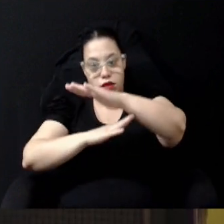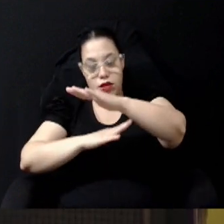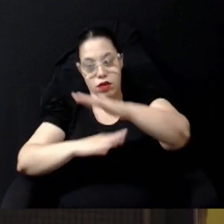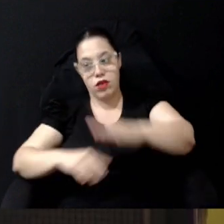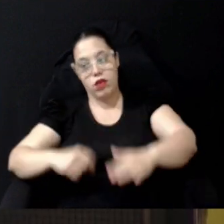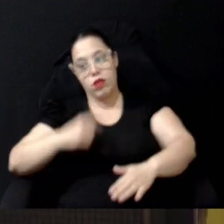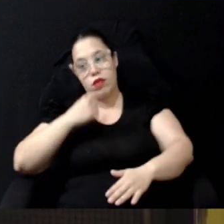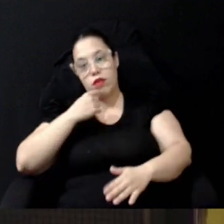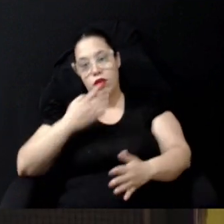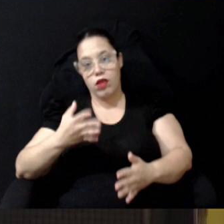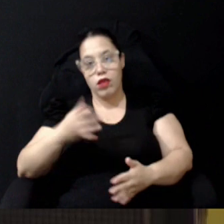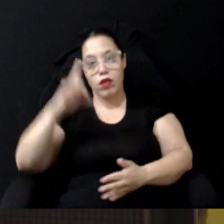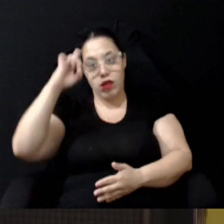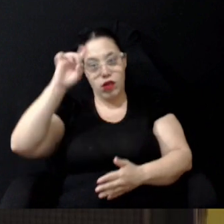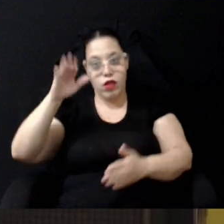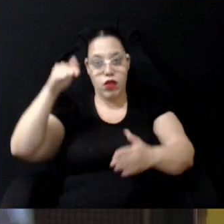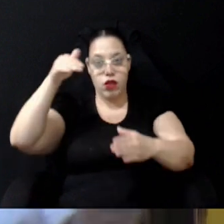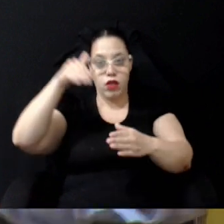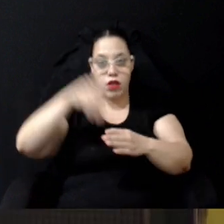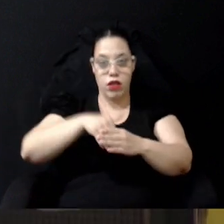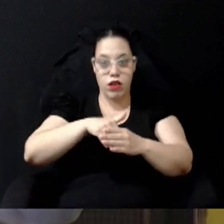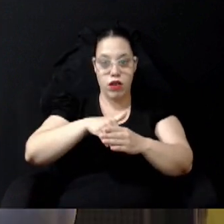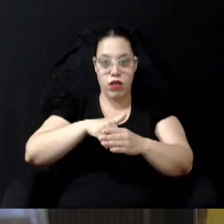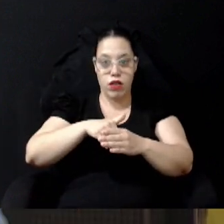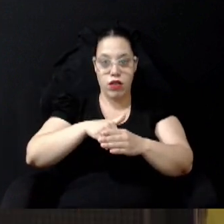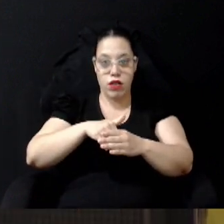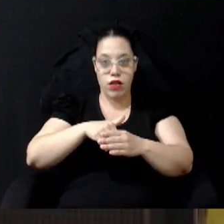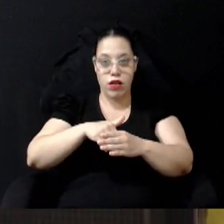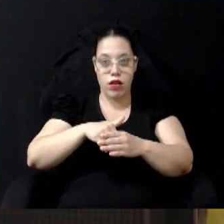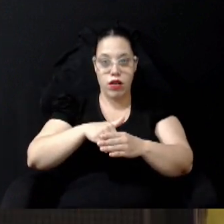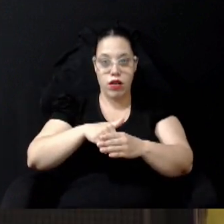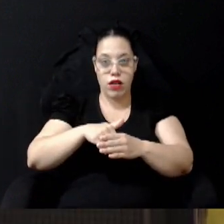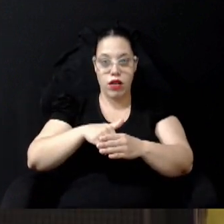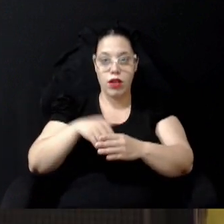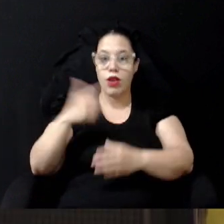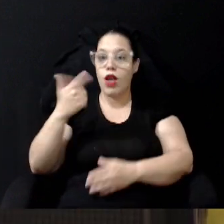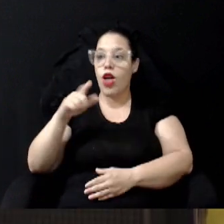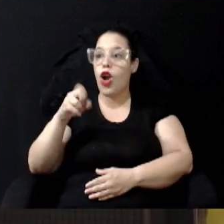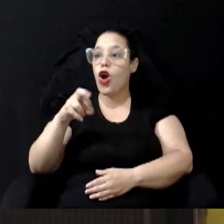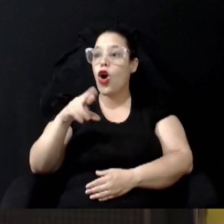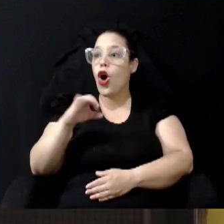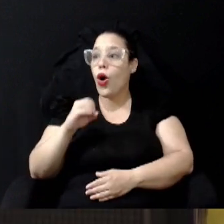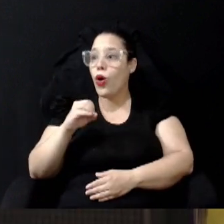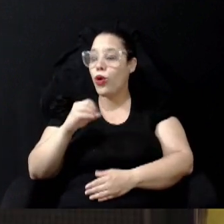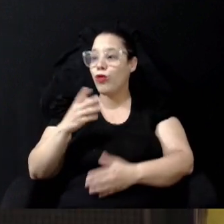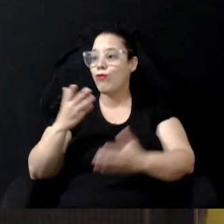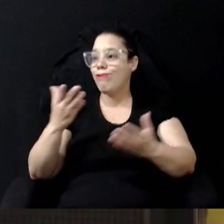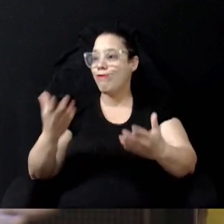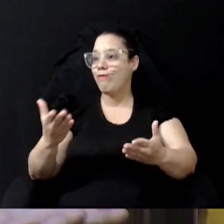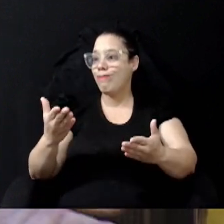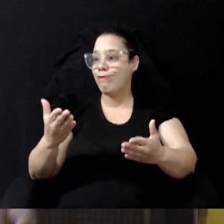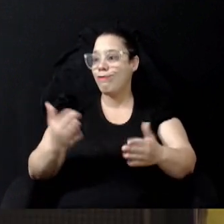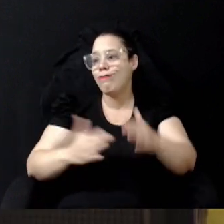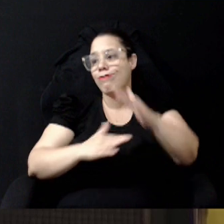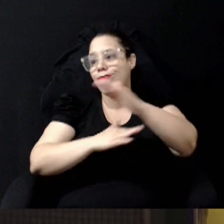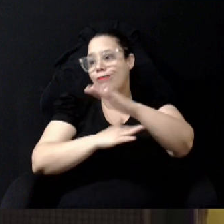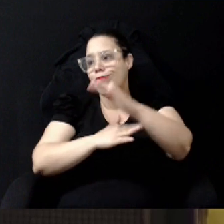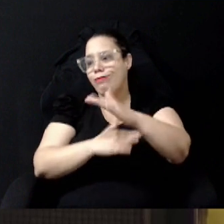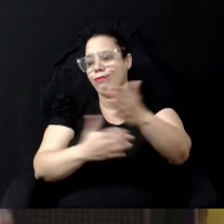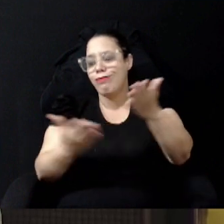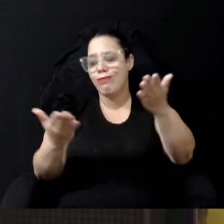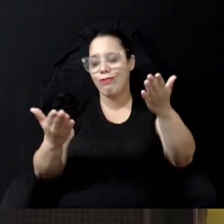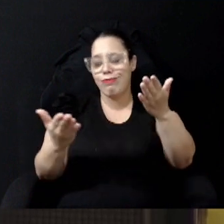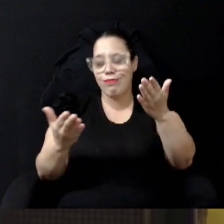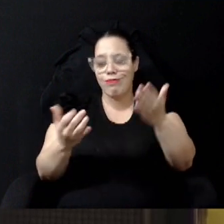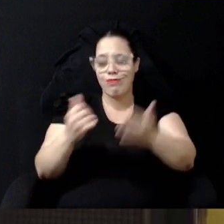da votação desse requerimento, nós não tivemos quórum na Câmara de Campinas e,